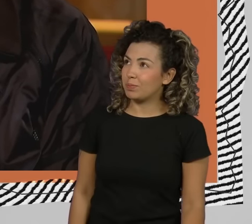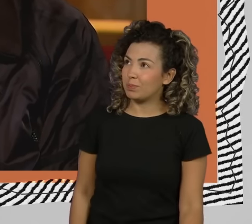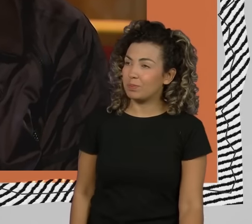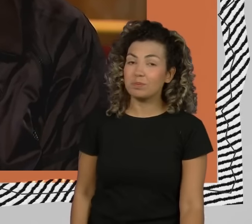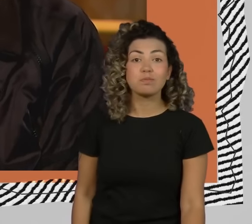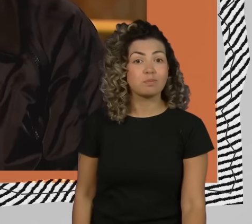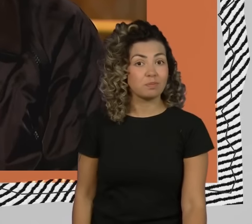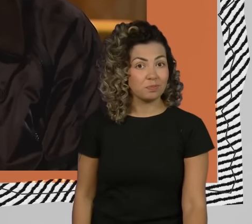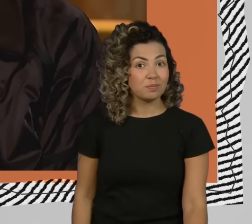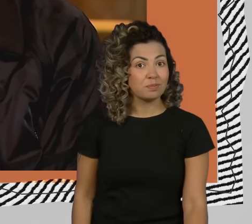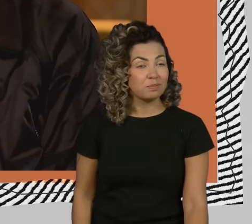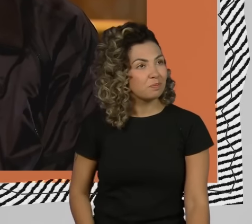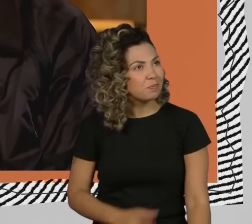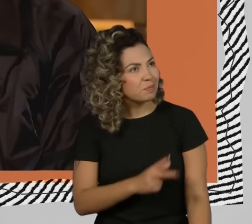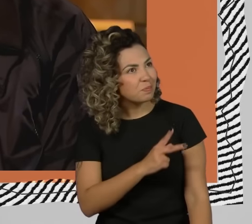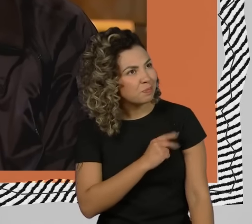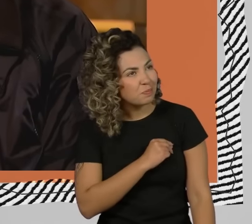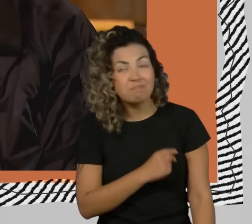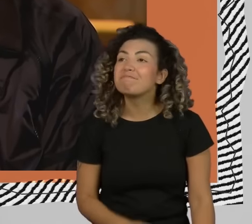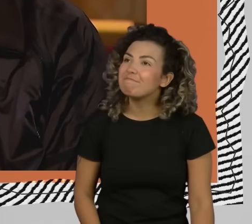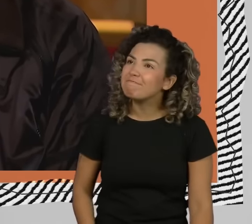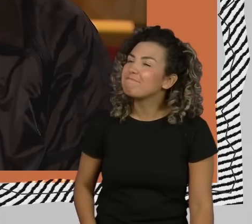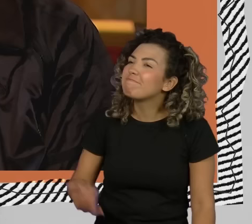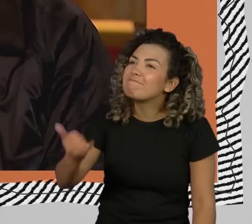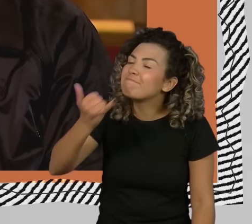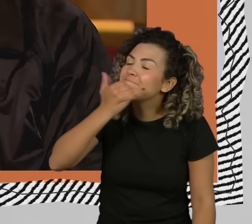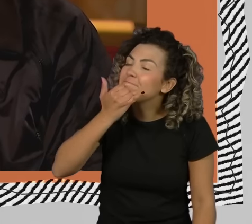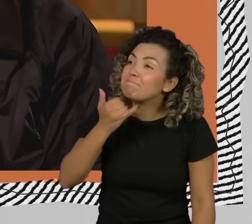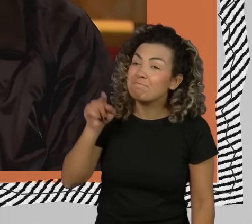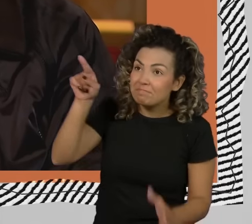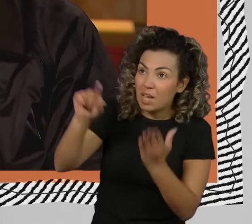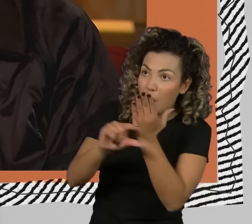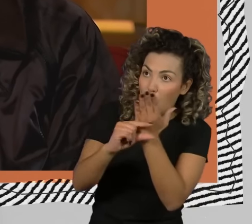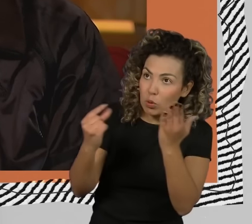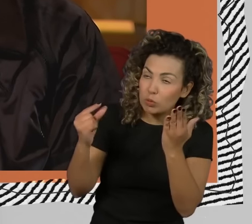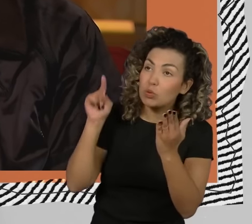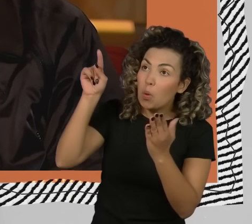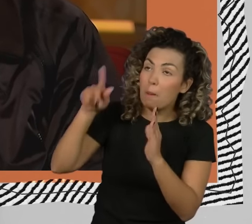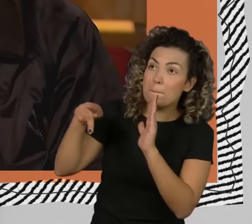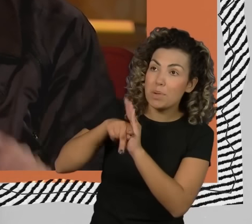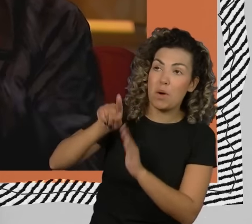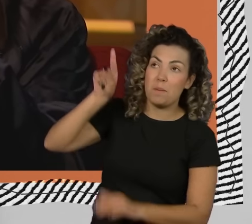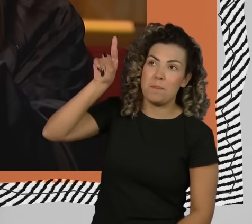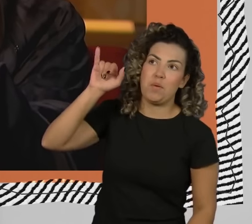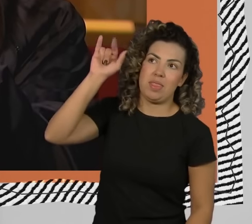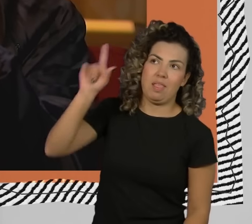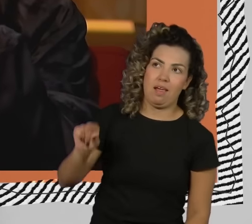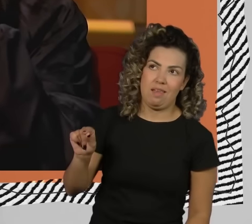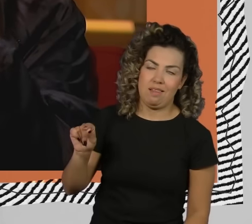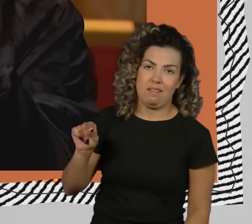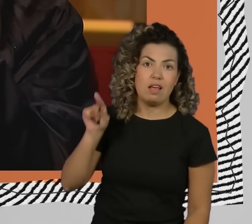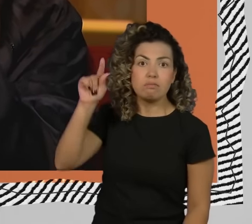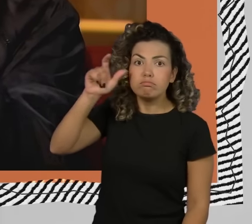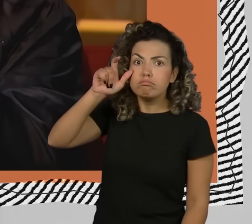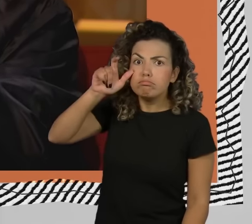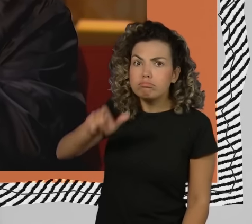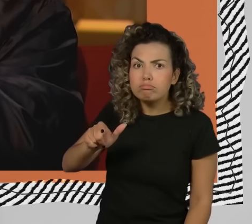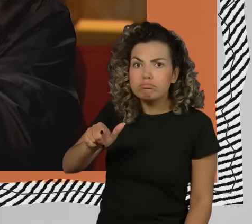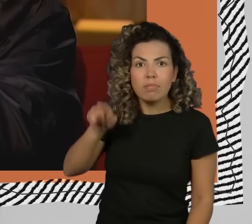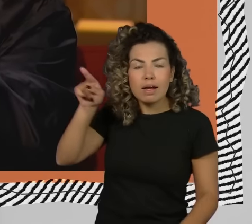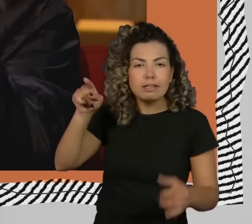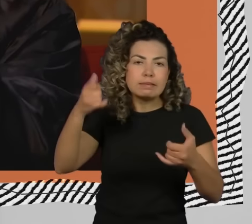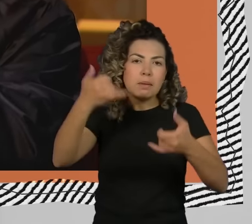Noturno Indiano. Me veio à cabeça agora. É um autor italiano, muito interessante. Ele escreve uma ficção, ele escreve